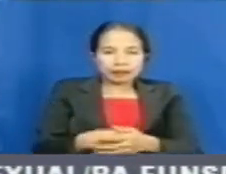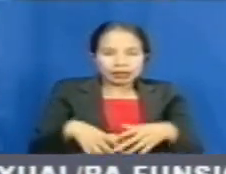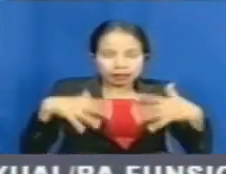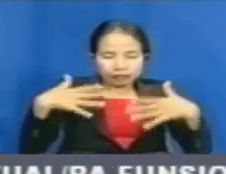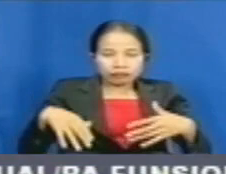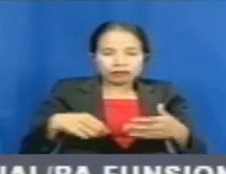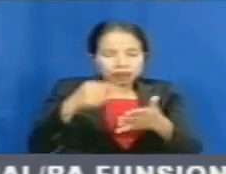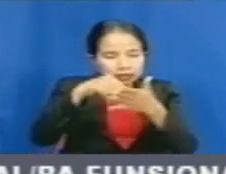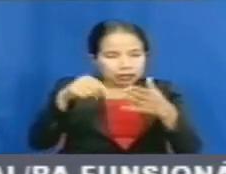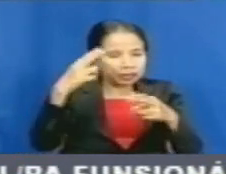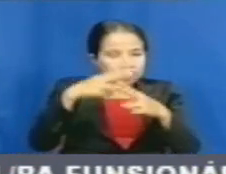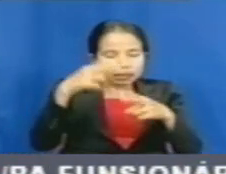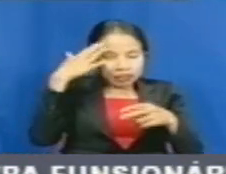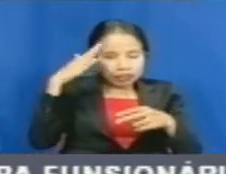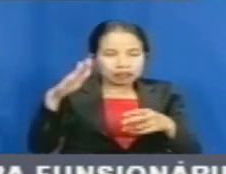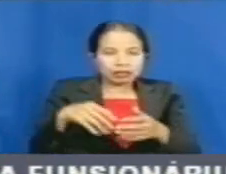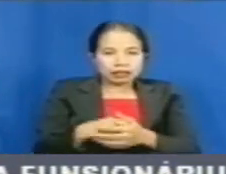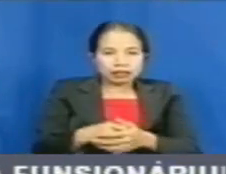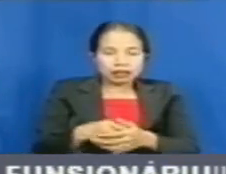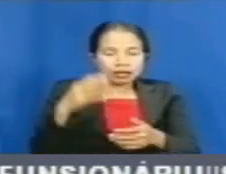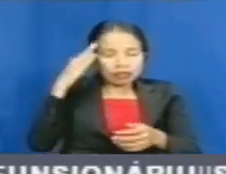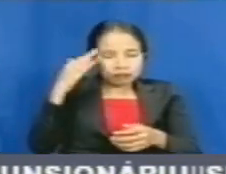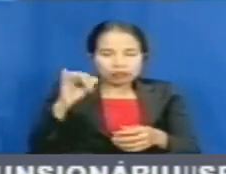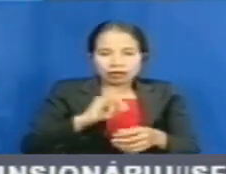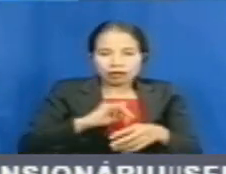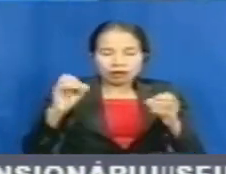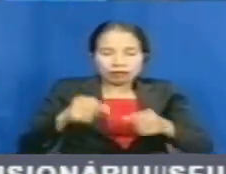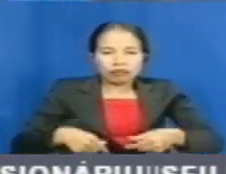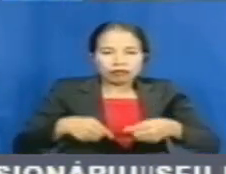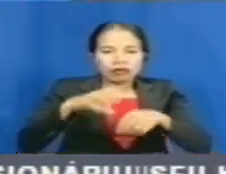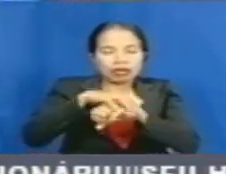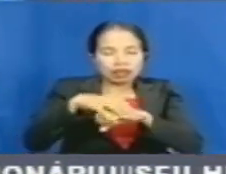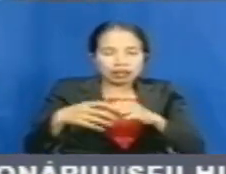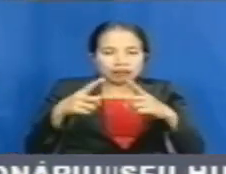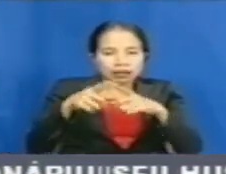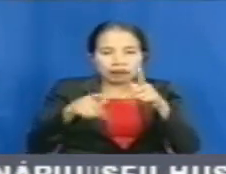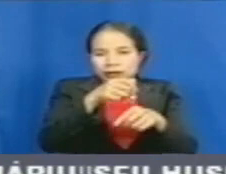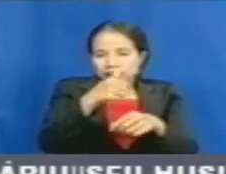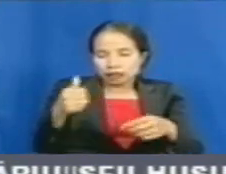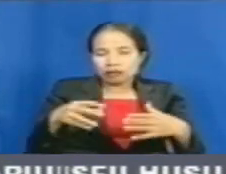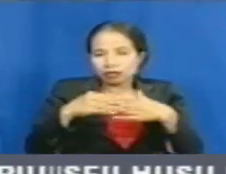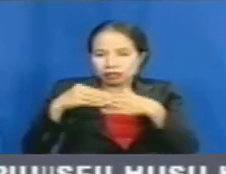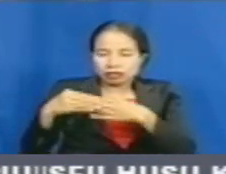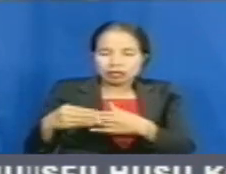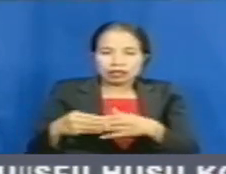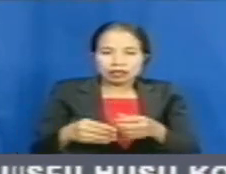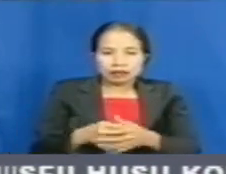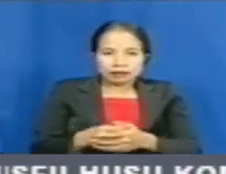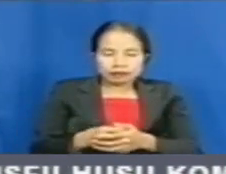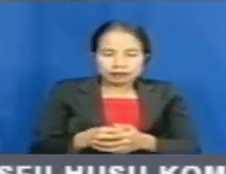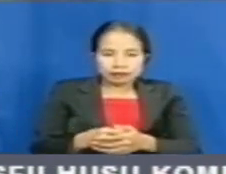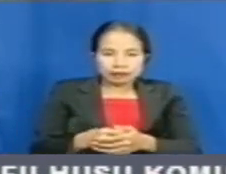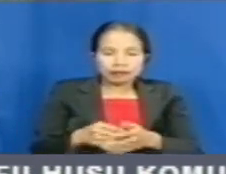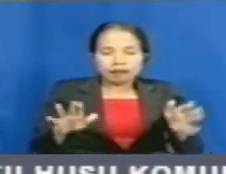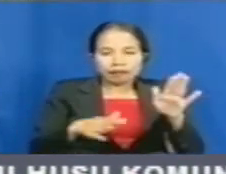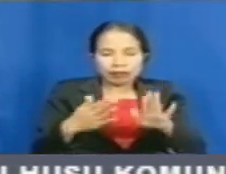tem nem teto mas lá tem mas nia hanu de ansia né. Haula foi fornia raine mas é mas ele cuco né. Né o sim tene elefone se